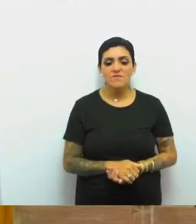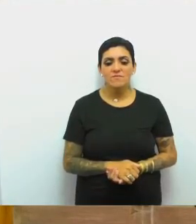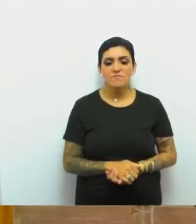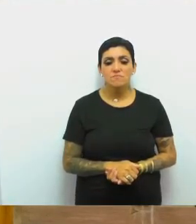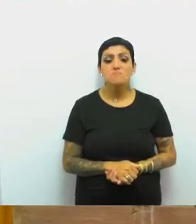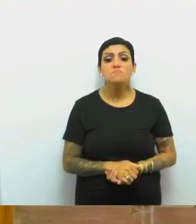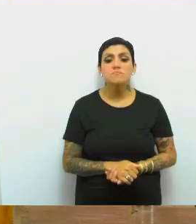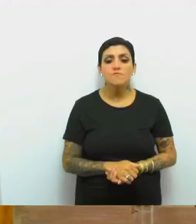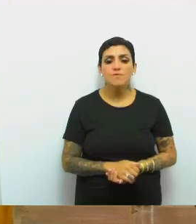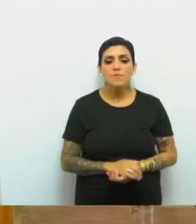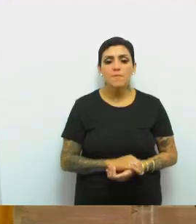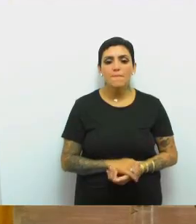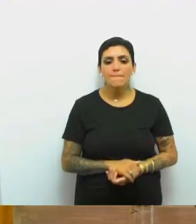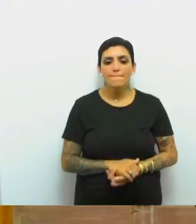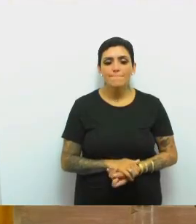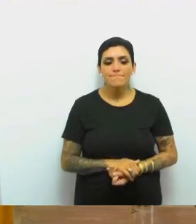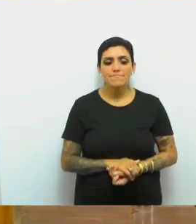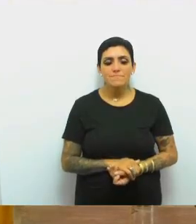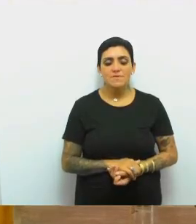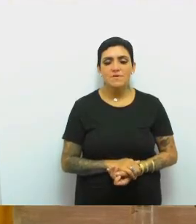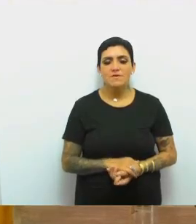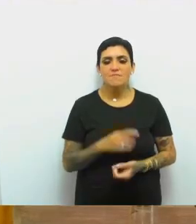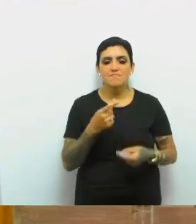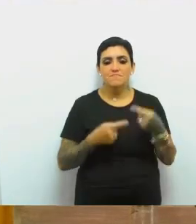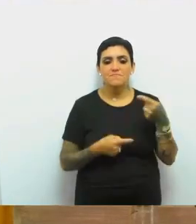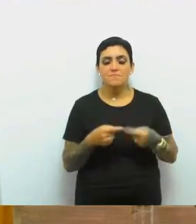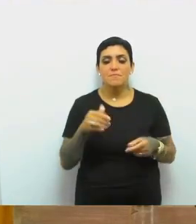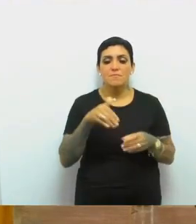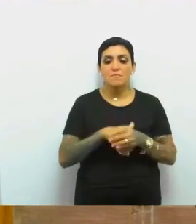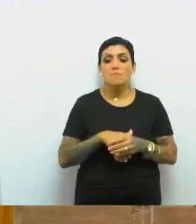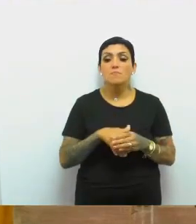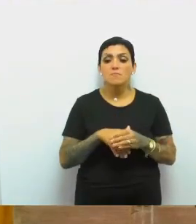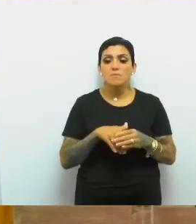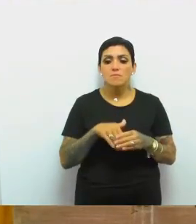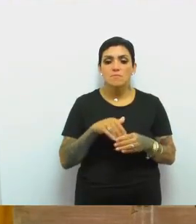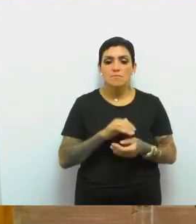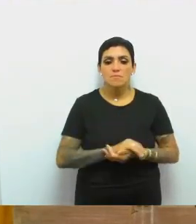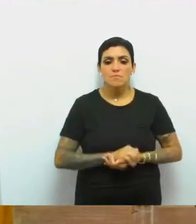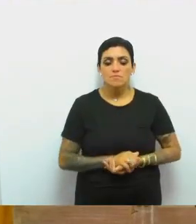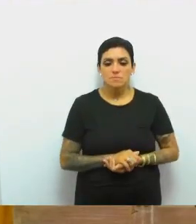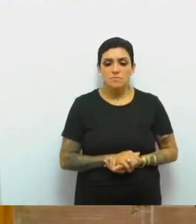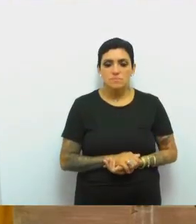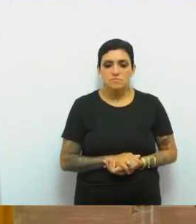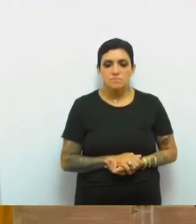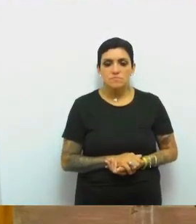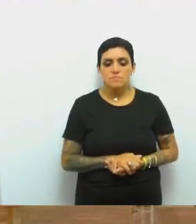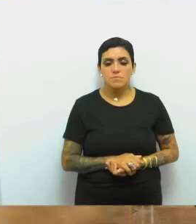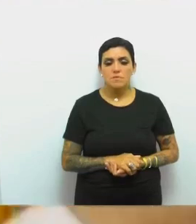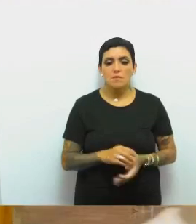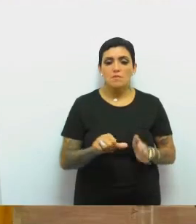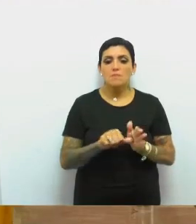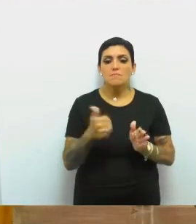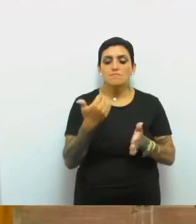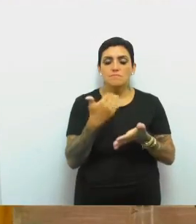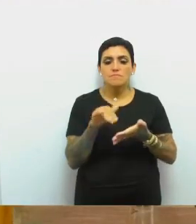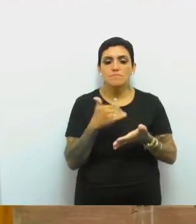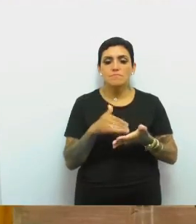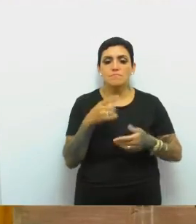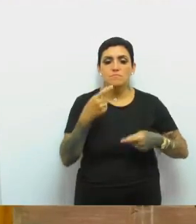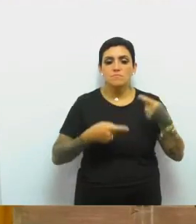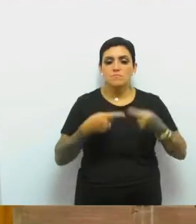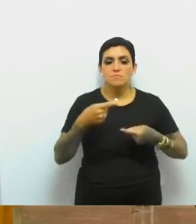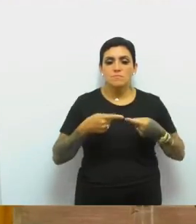Vamos colocar em votação, discussão e votação, as matérias lidas pelo primeiro secretário. Em